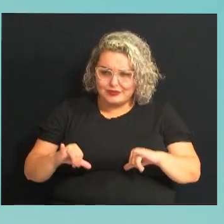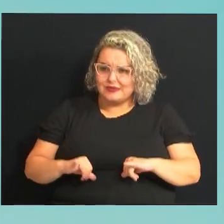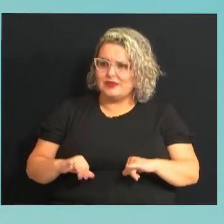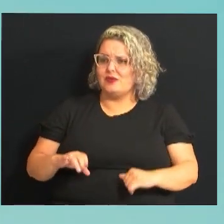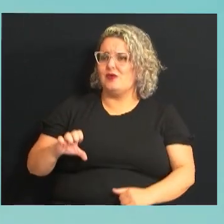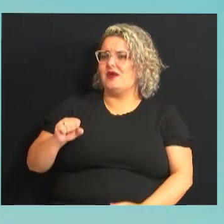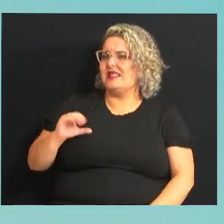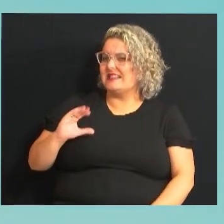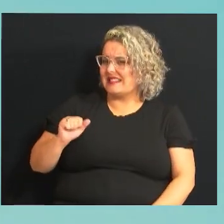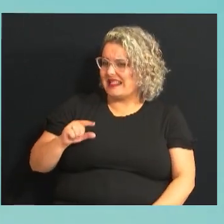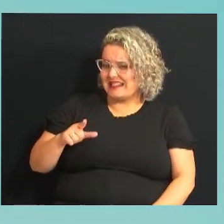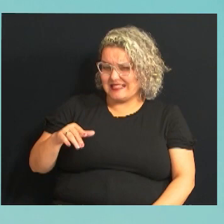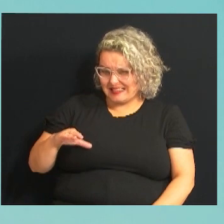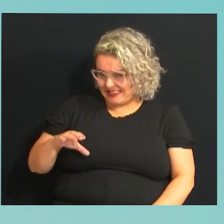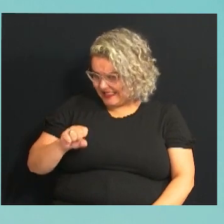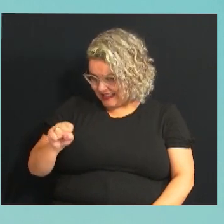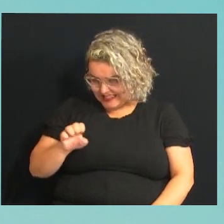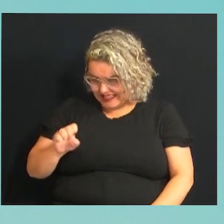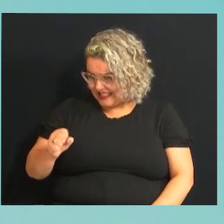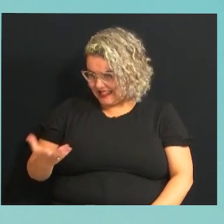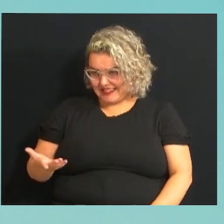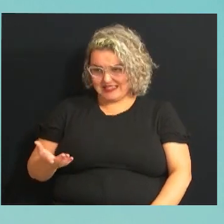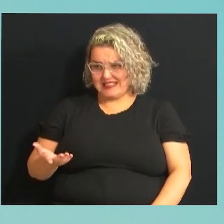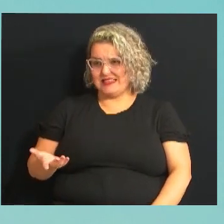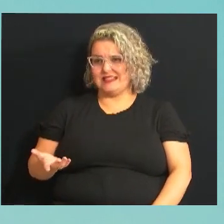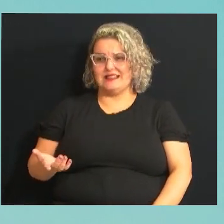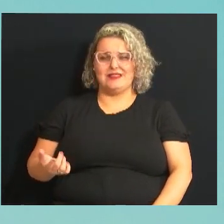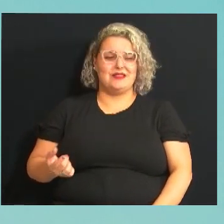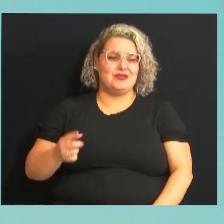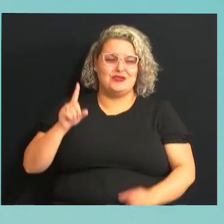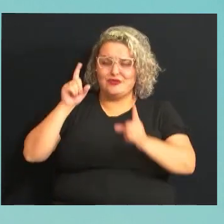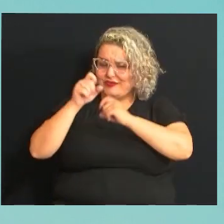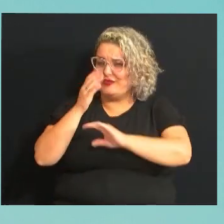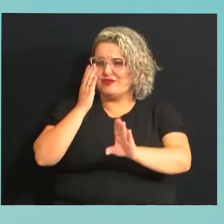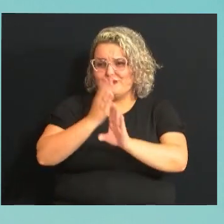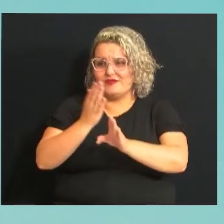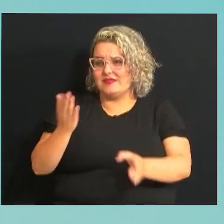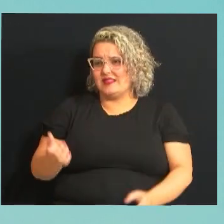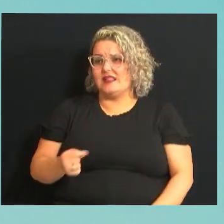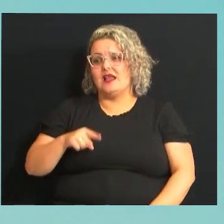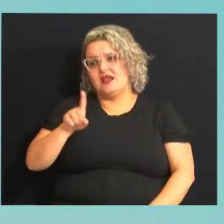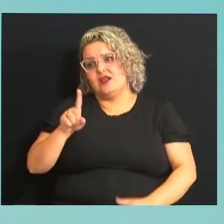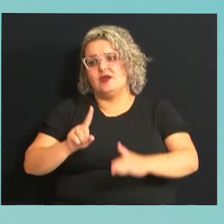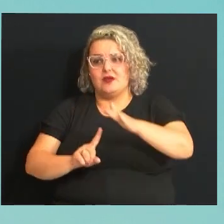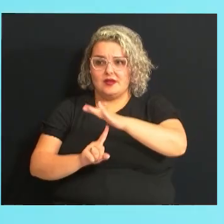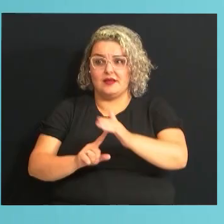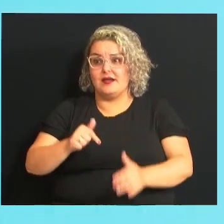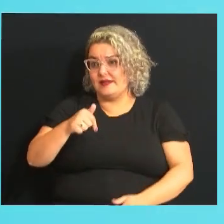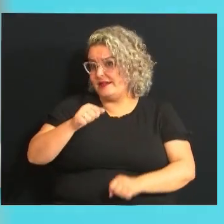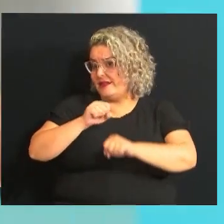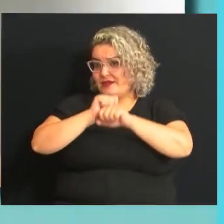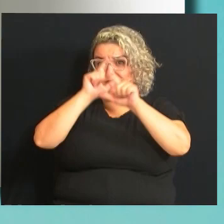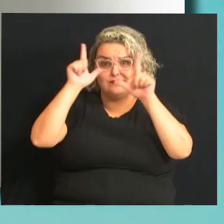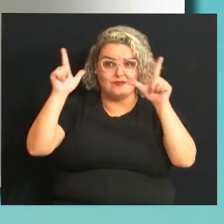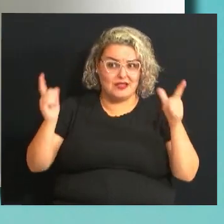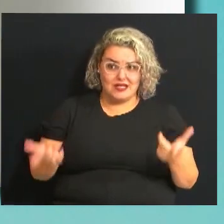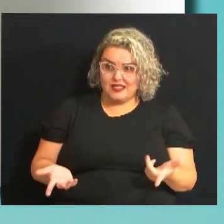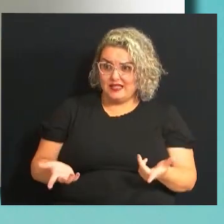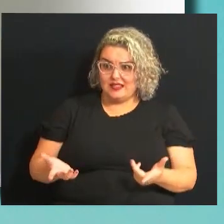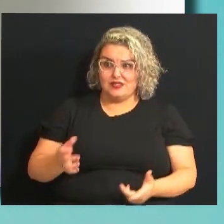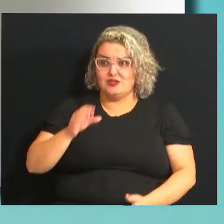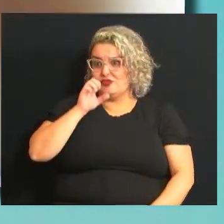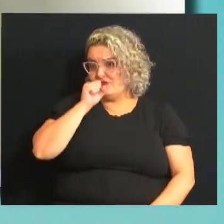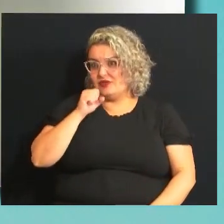são absurdamente caros, sofrendo com escassez, dificuldade de encontrar. Muitas vezes a única forma